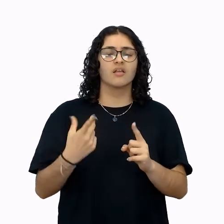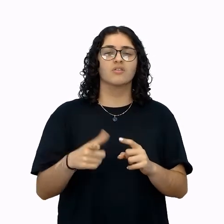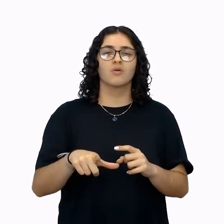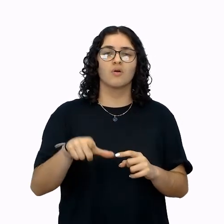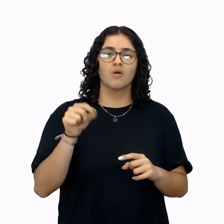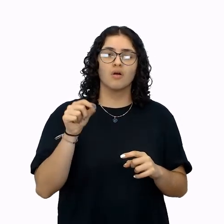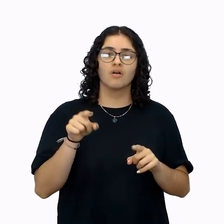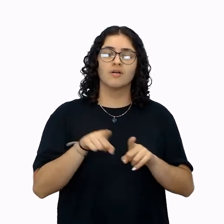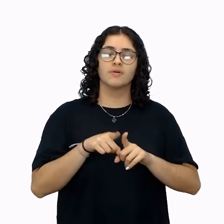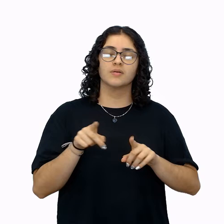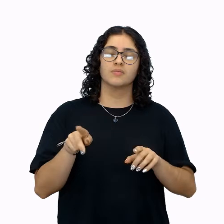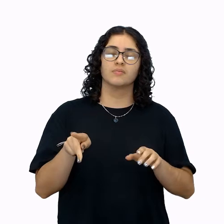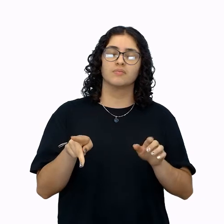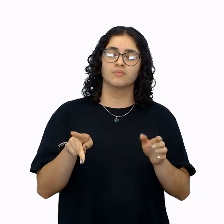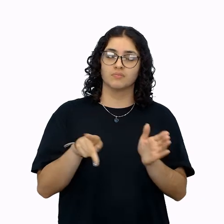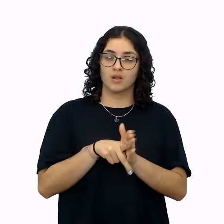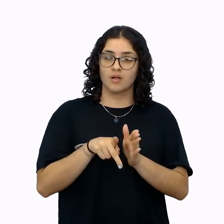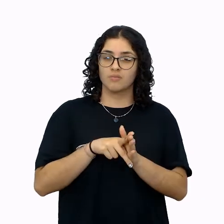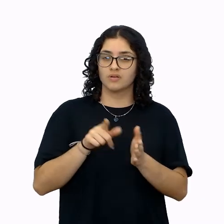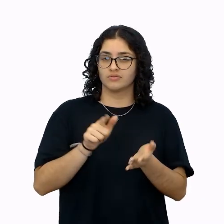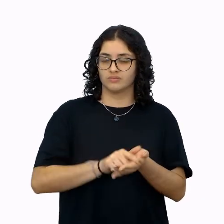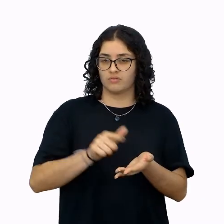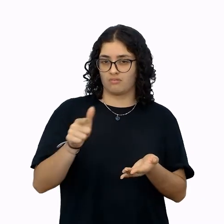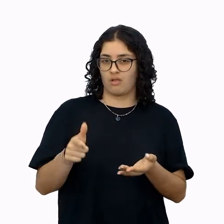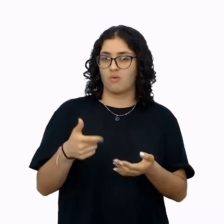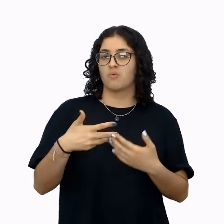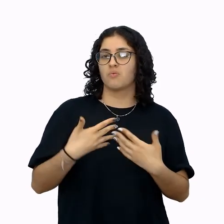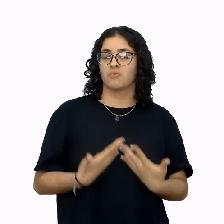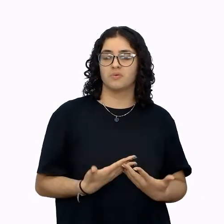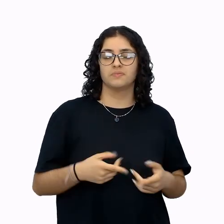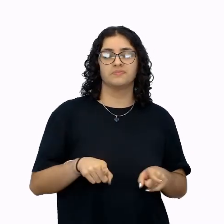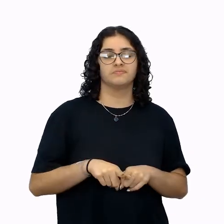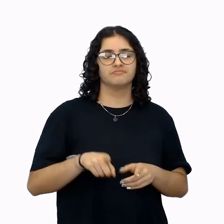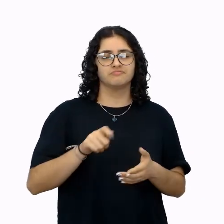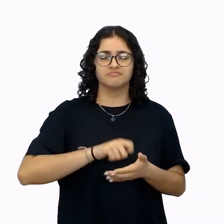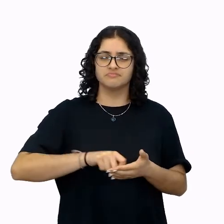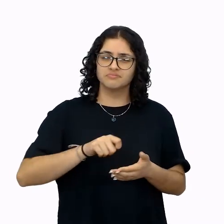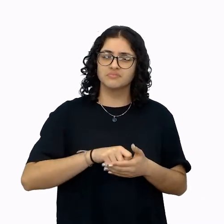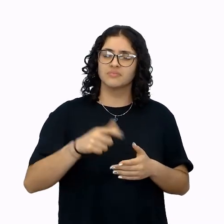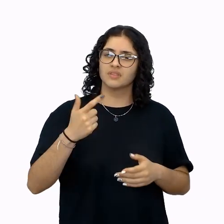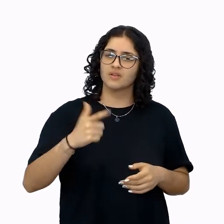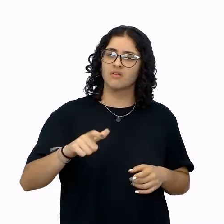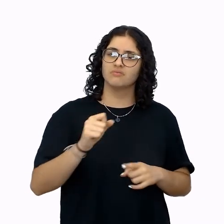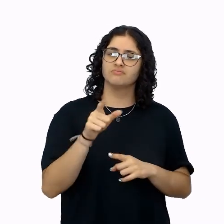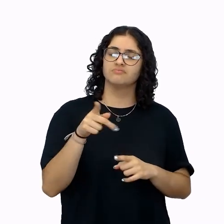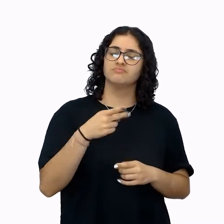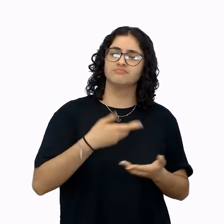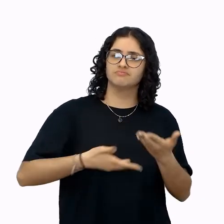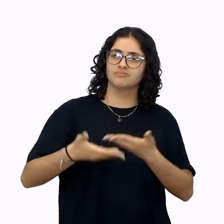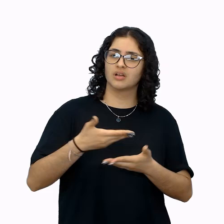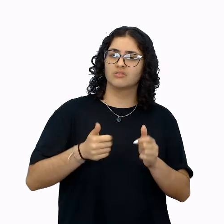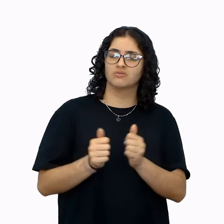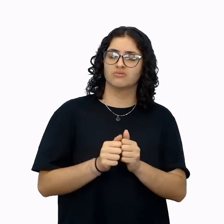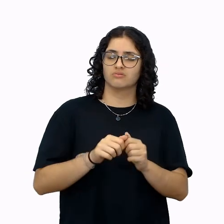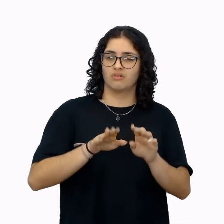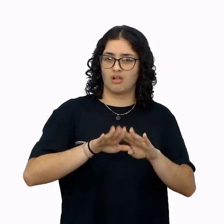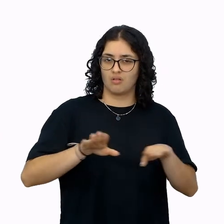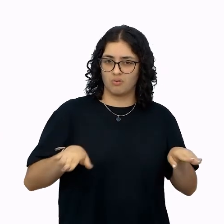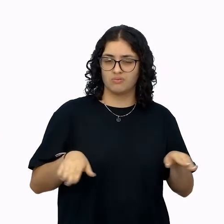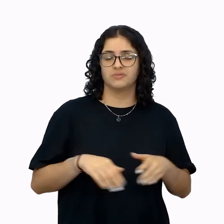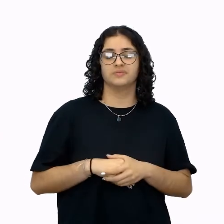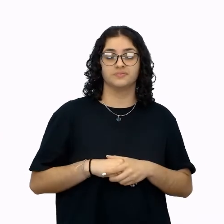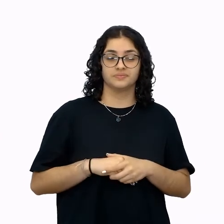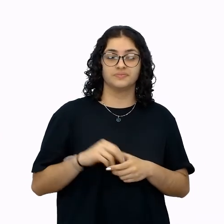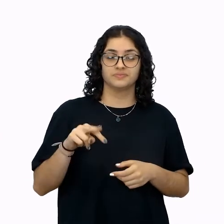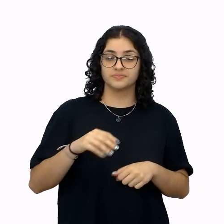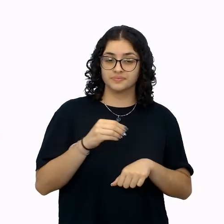a matéria jornalística. Já na aula 8 haverá um momento de reescrevê-la e socializar para turmas, mediado pelo professor. E aí,